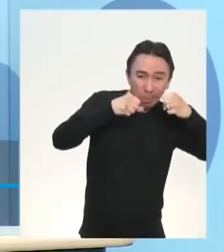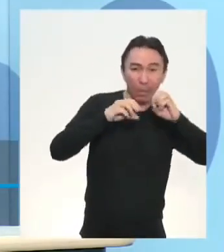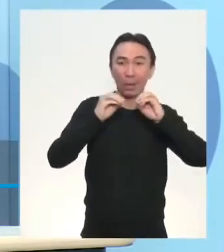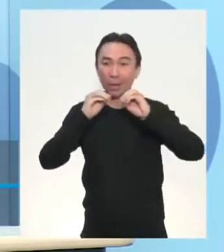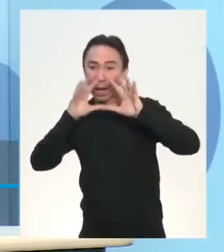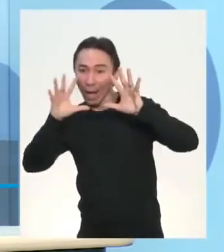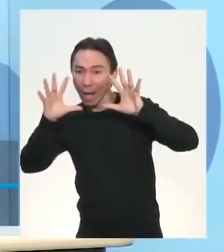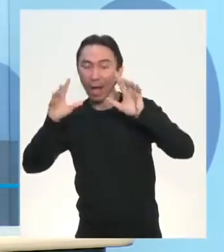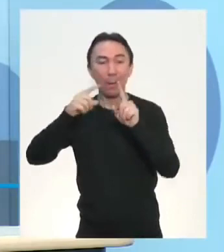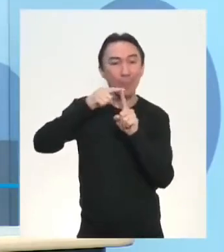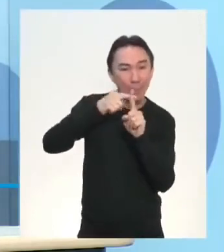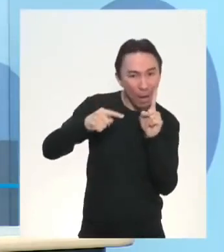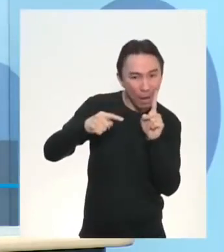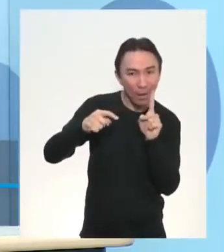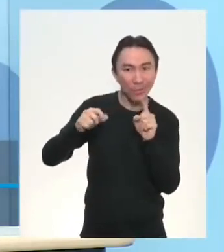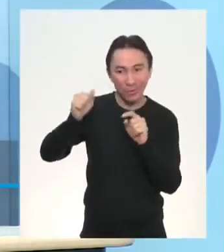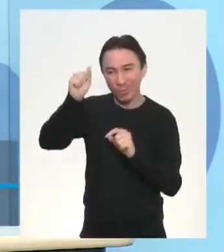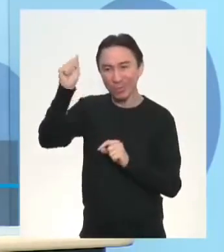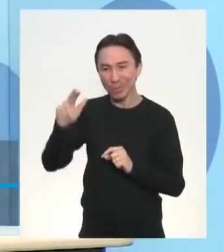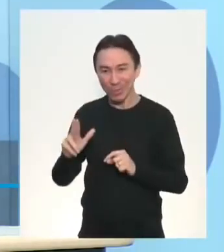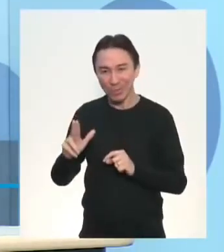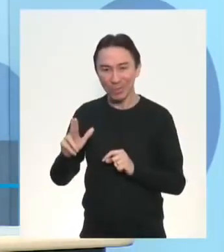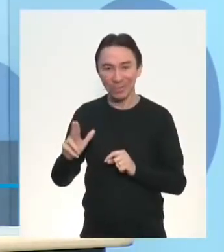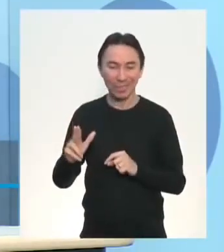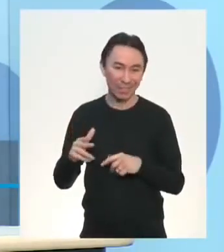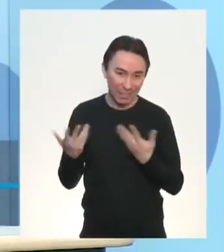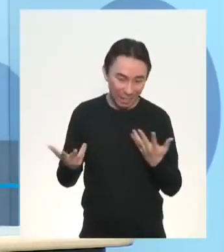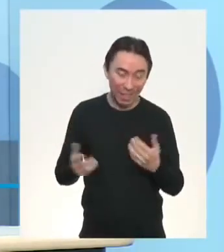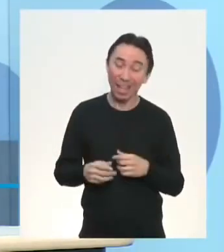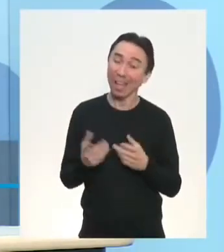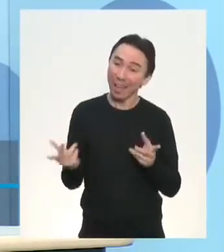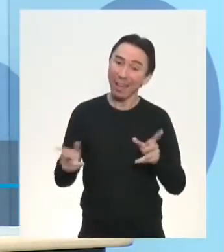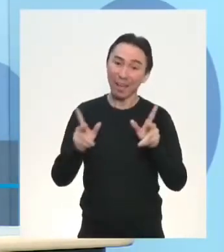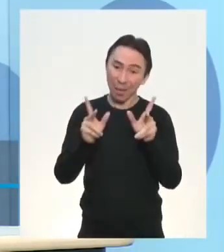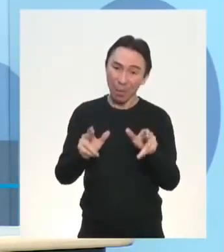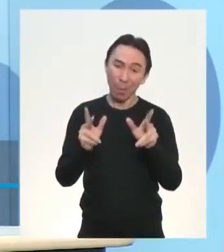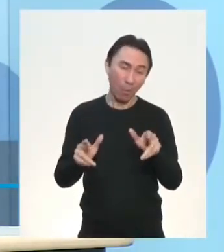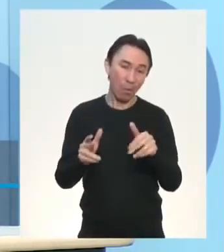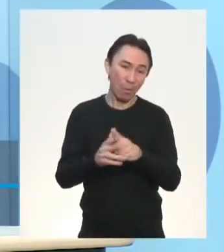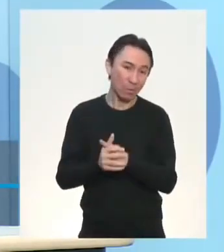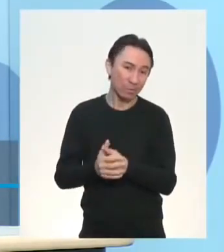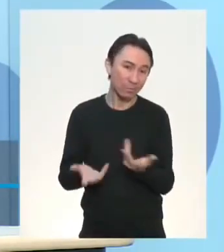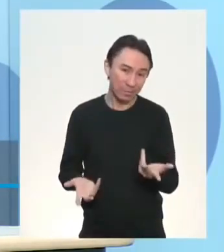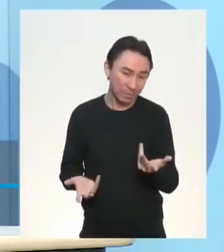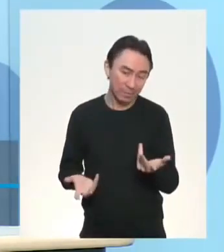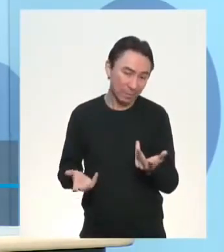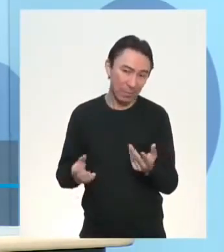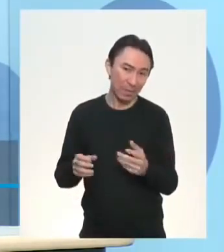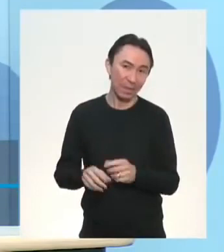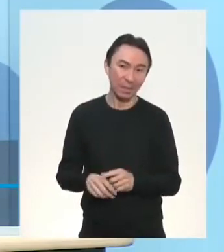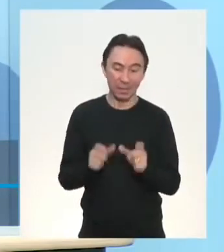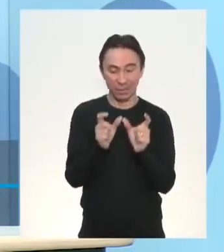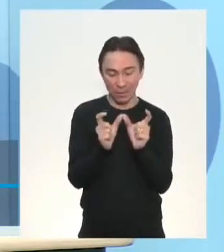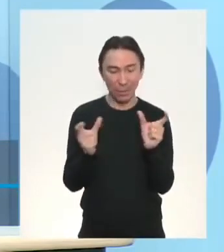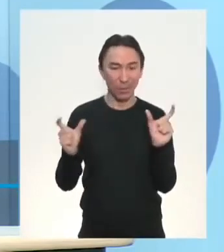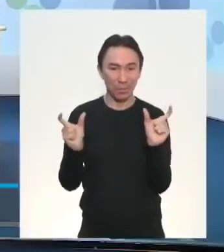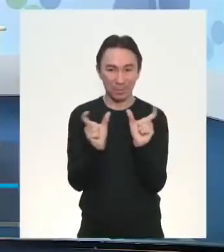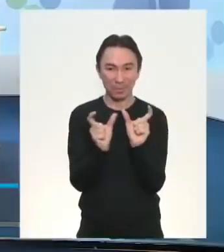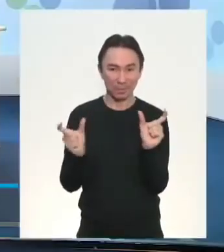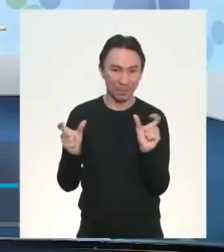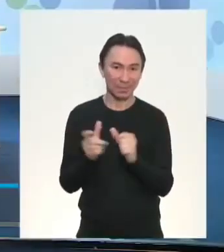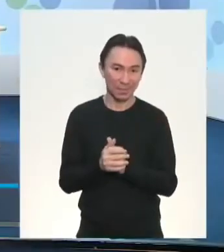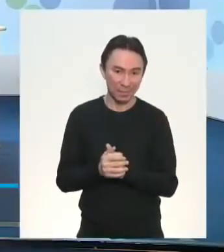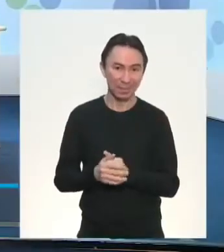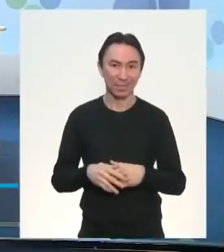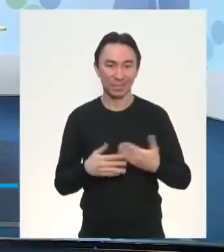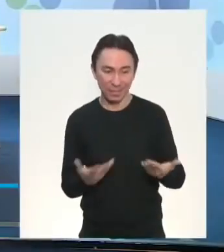médio, Muito um azul bem. Esverdeado. Então, ele coloca que sinônimos são como nuances de cor. Eu achei bem interessante Legal. isso, porque é